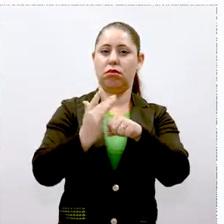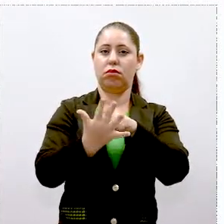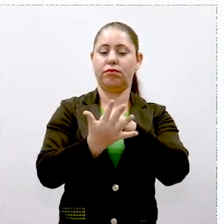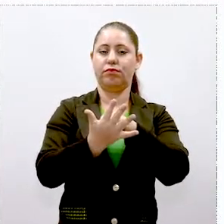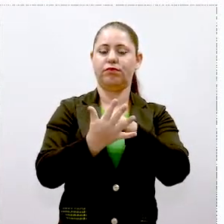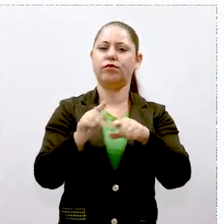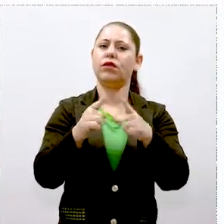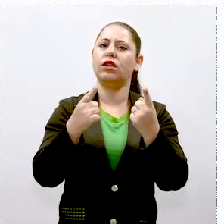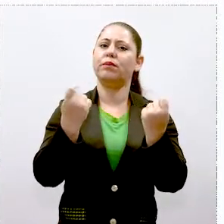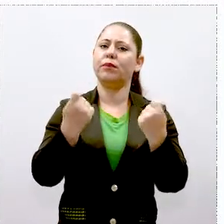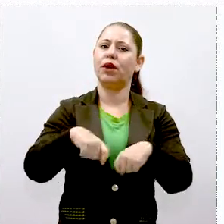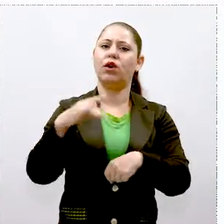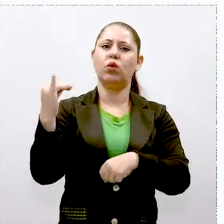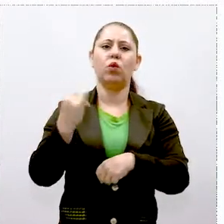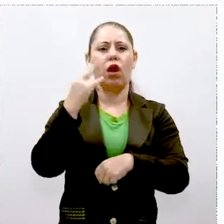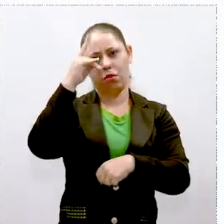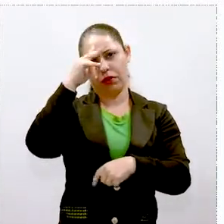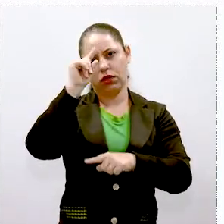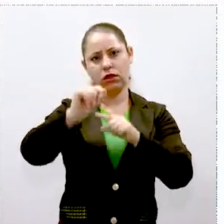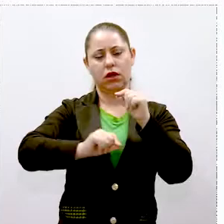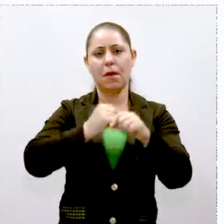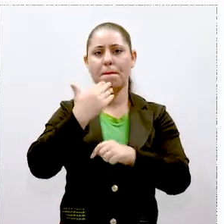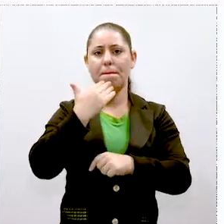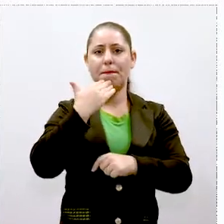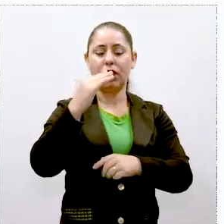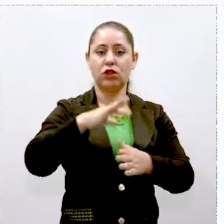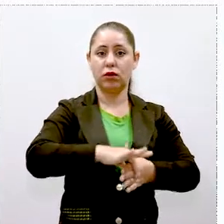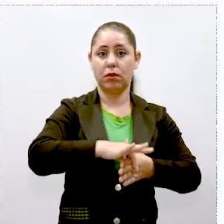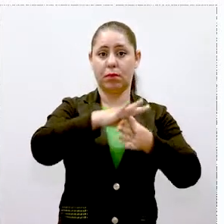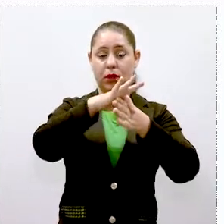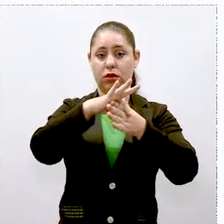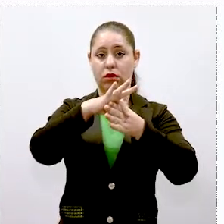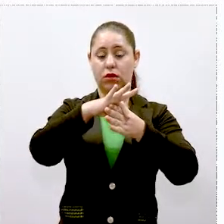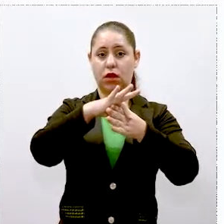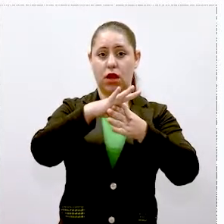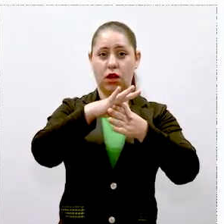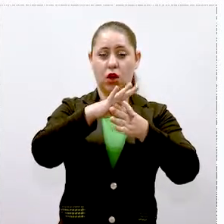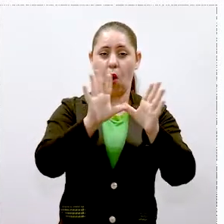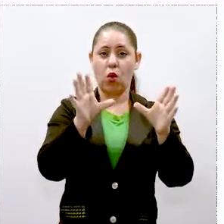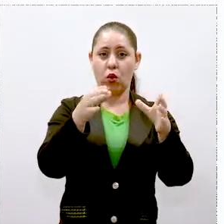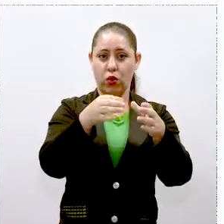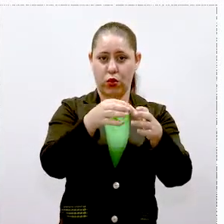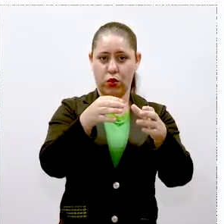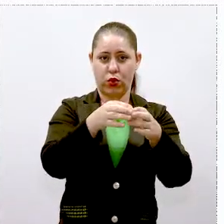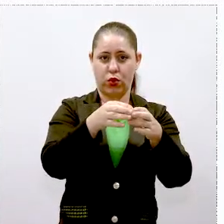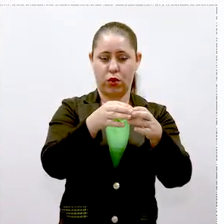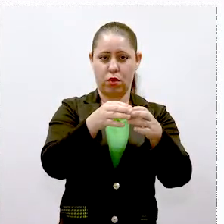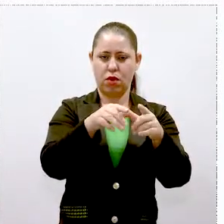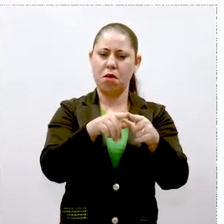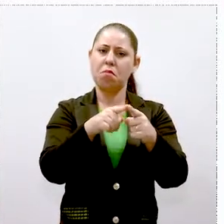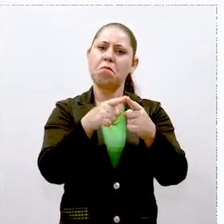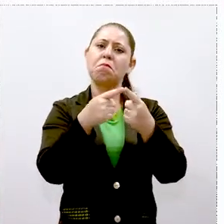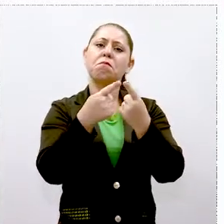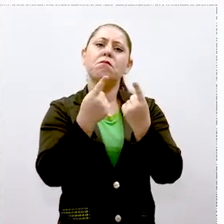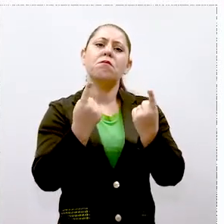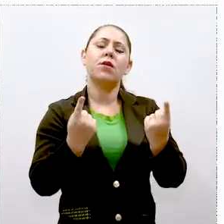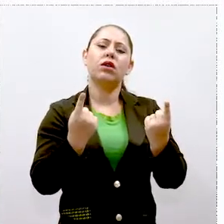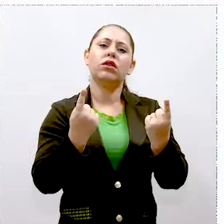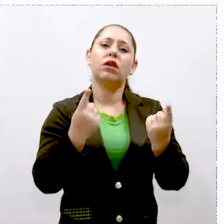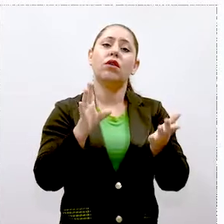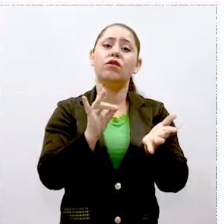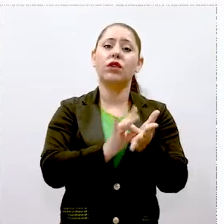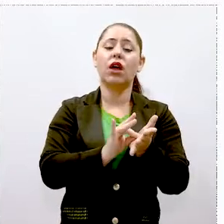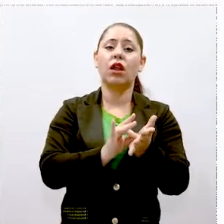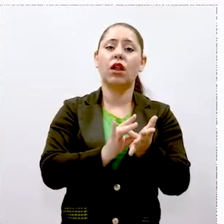que ressaltar aqui: nós estamos pedindo prioridade para esses segmentos, porém,